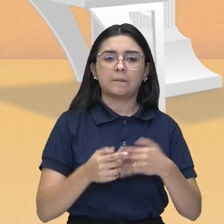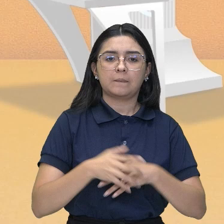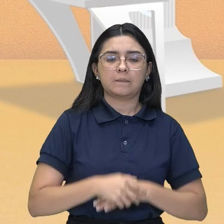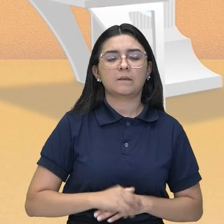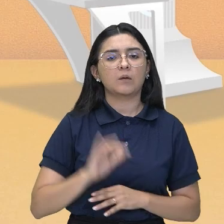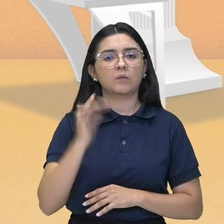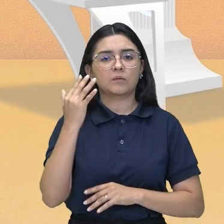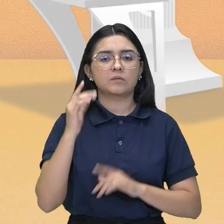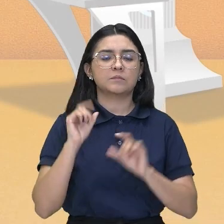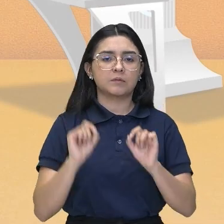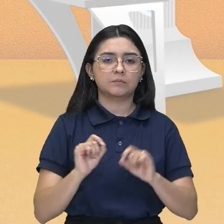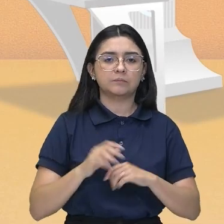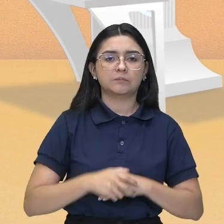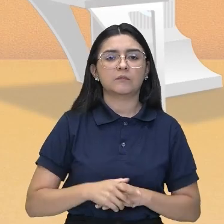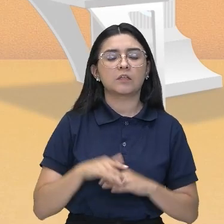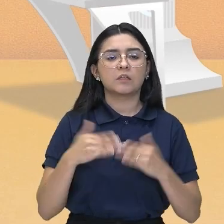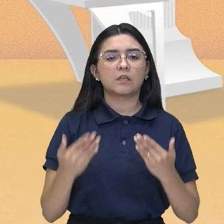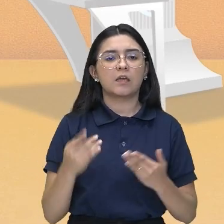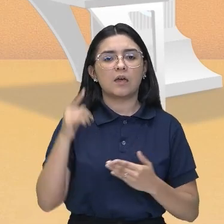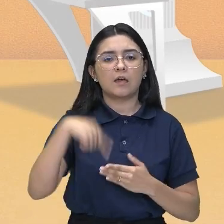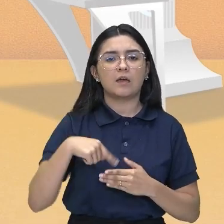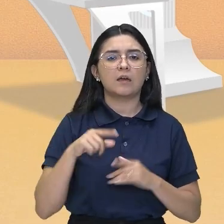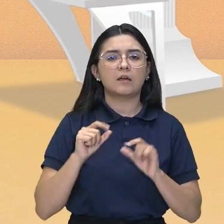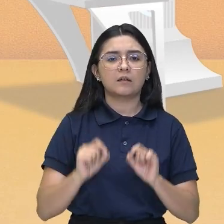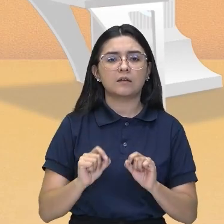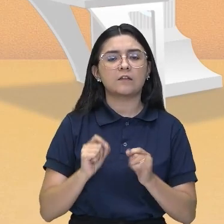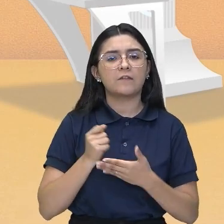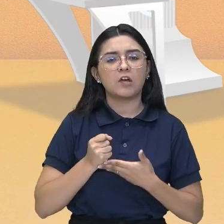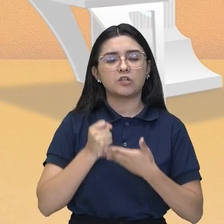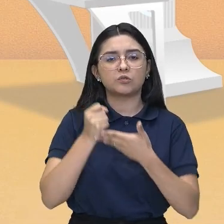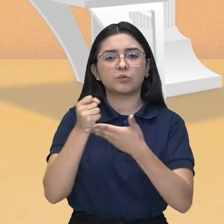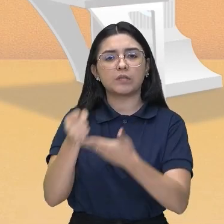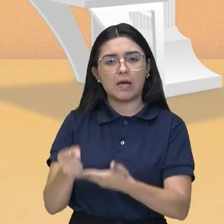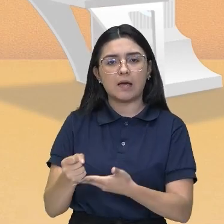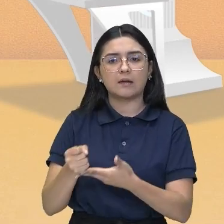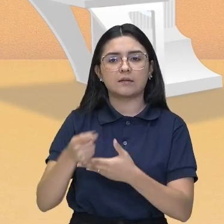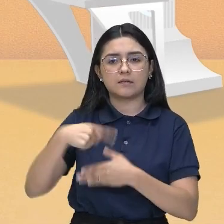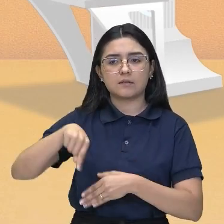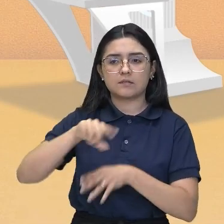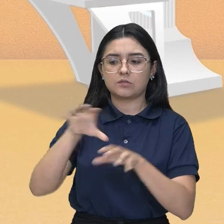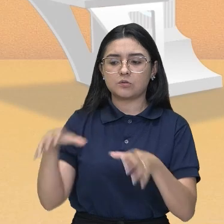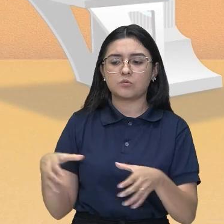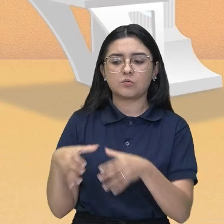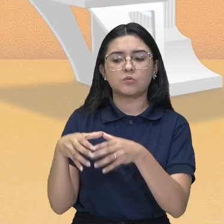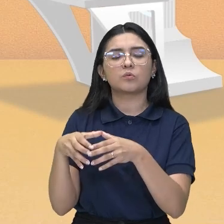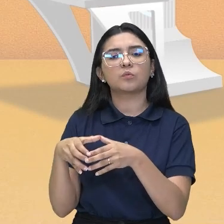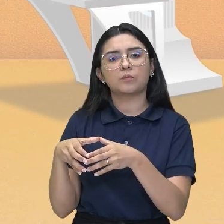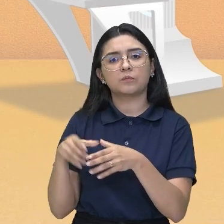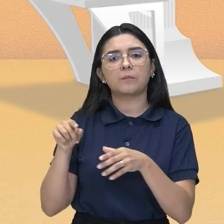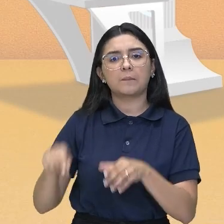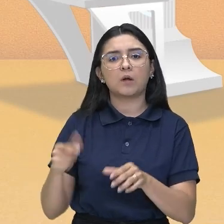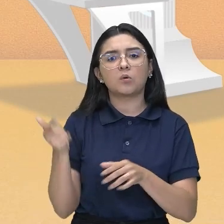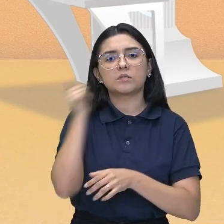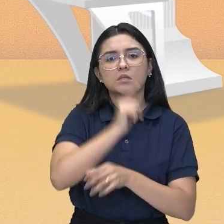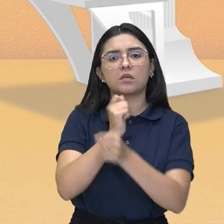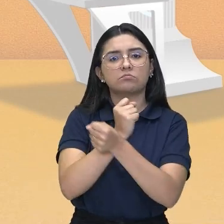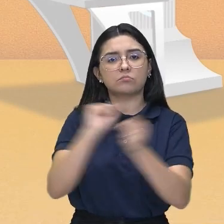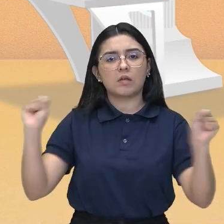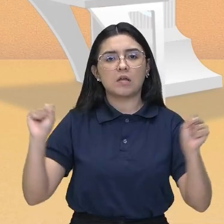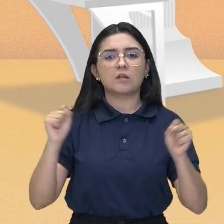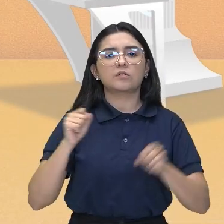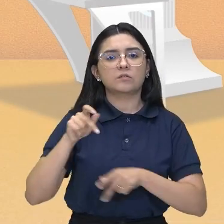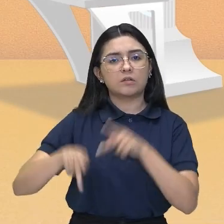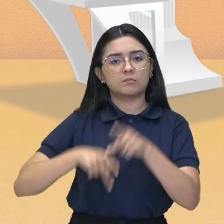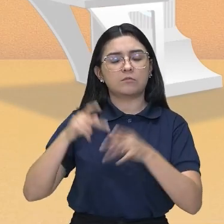fatores internos, que vão corroborar, né, que vão ajudar aí no processo da abolição,